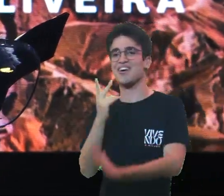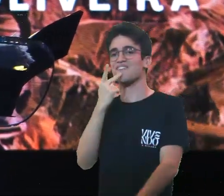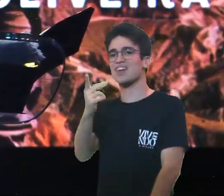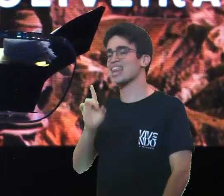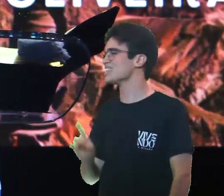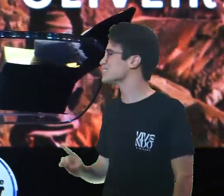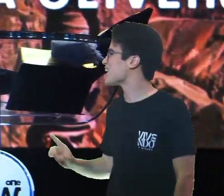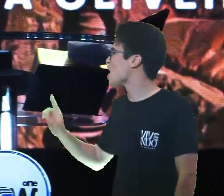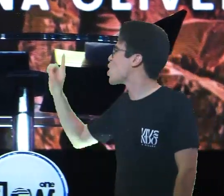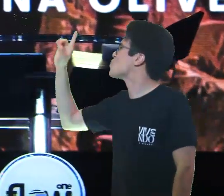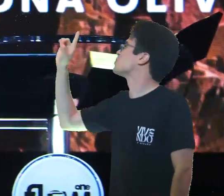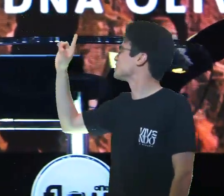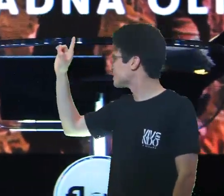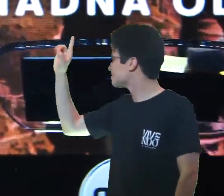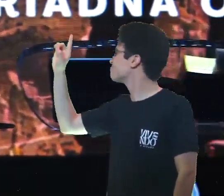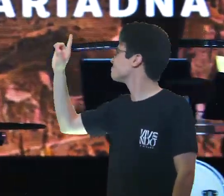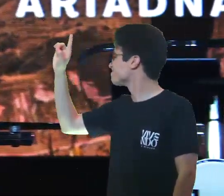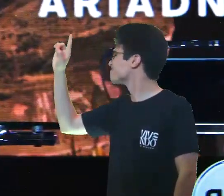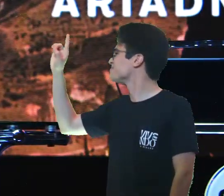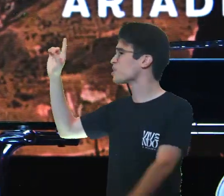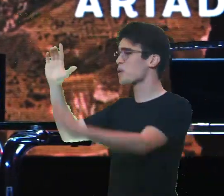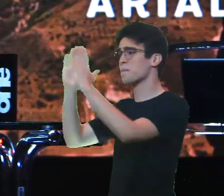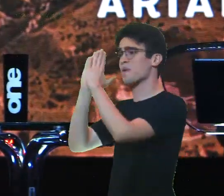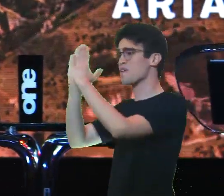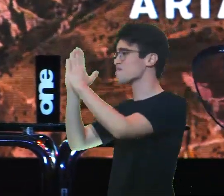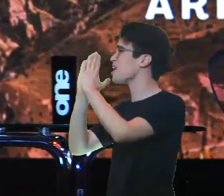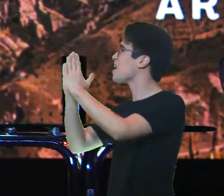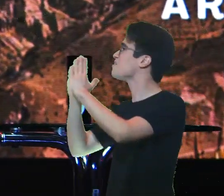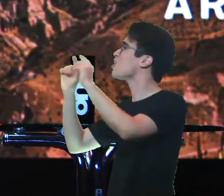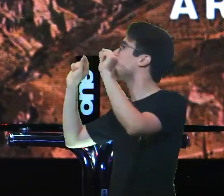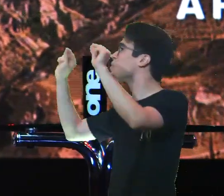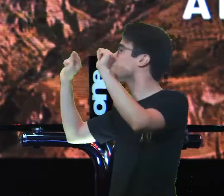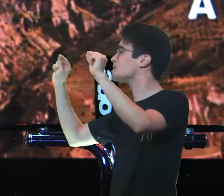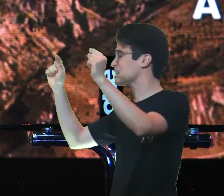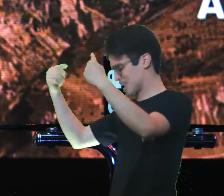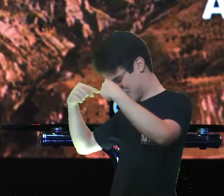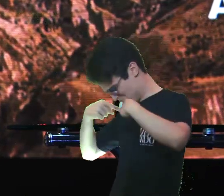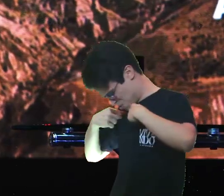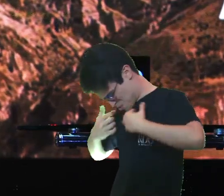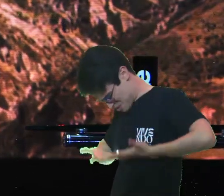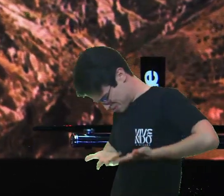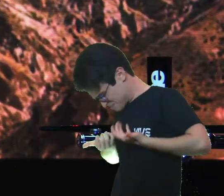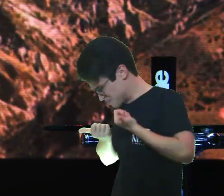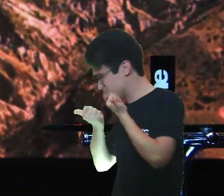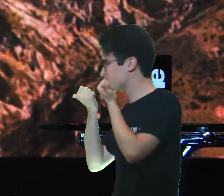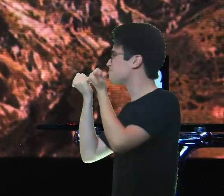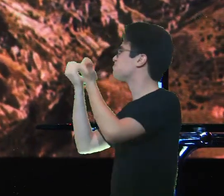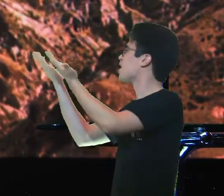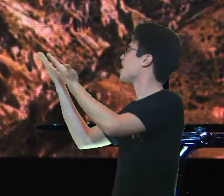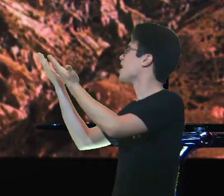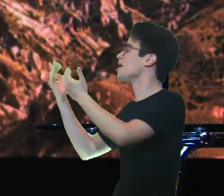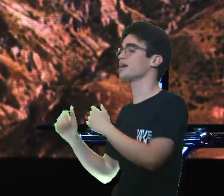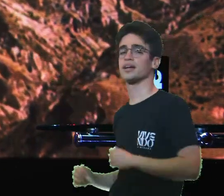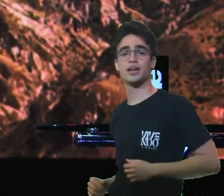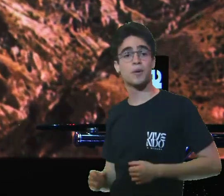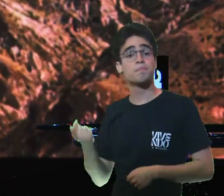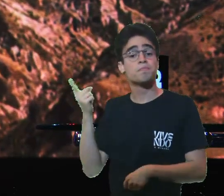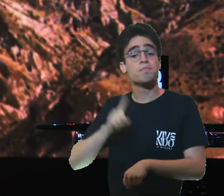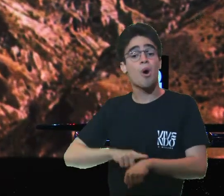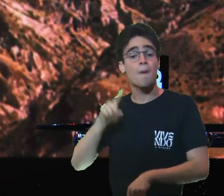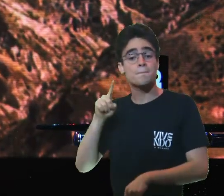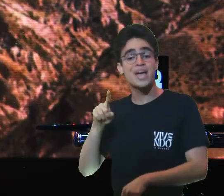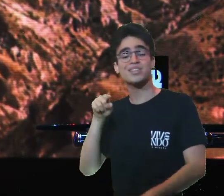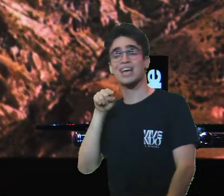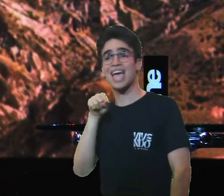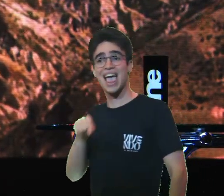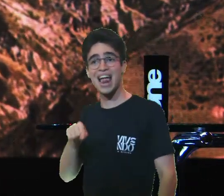Deus, tome tudo o que há em mim. a partir desse encontro com o